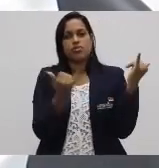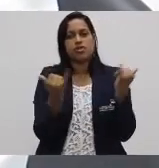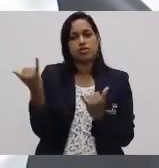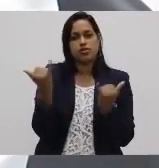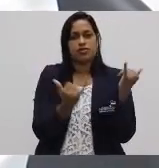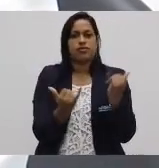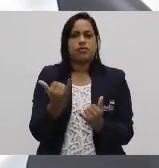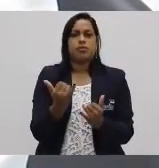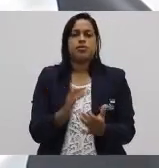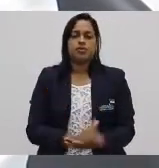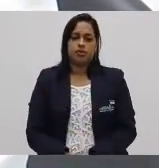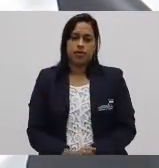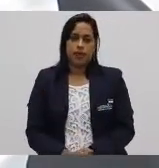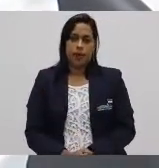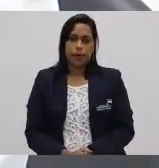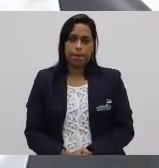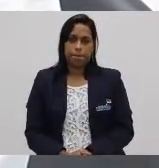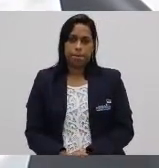falar.